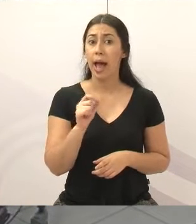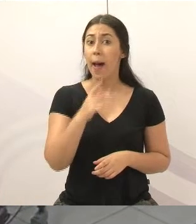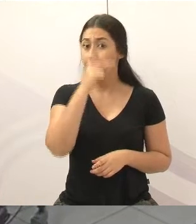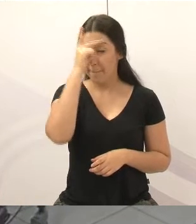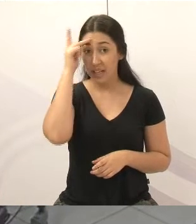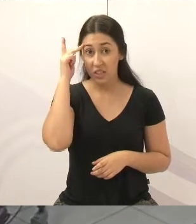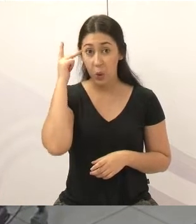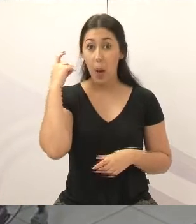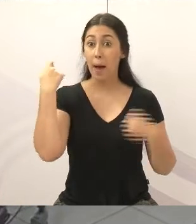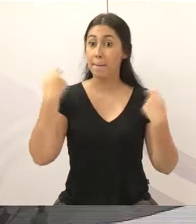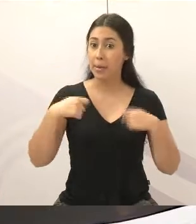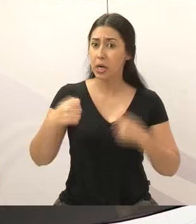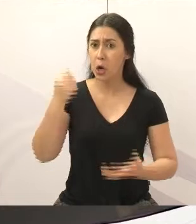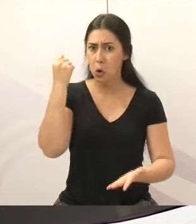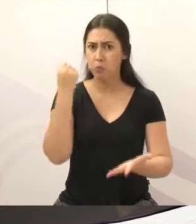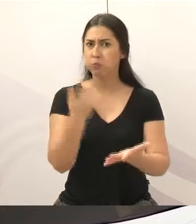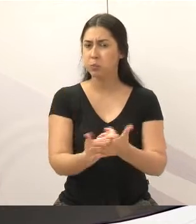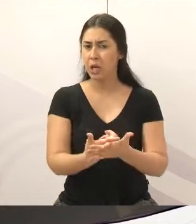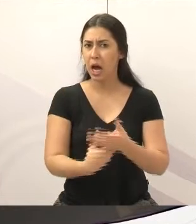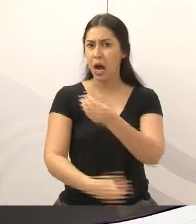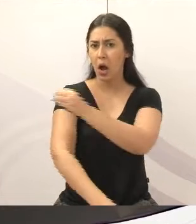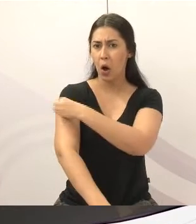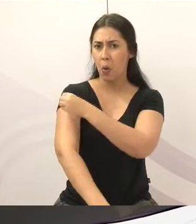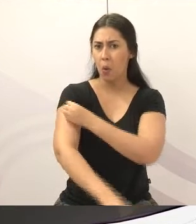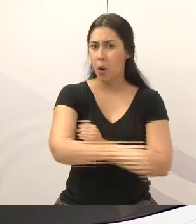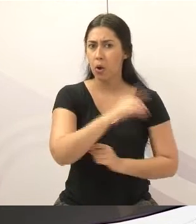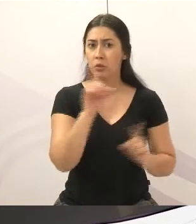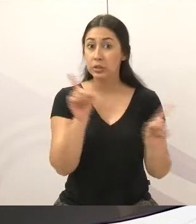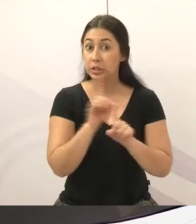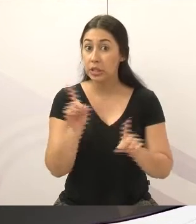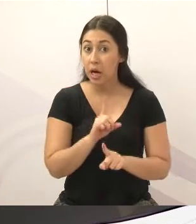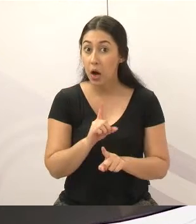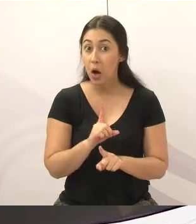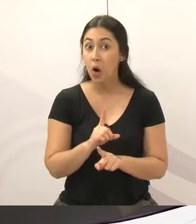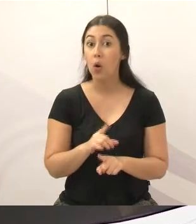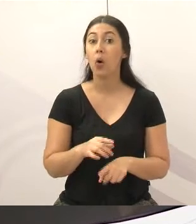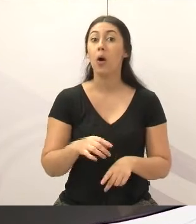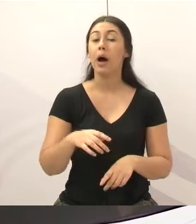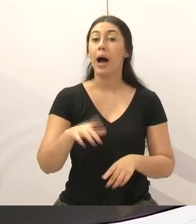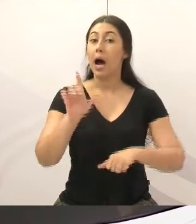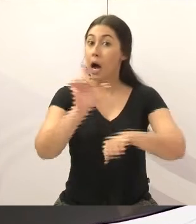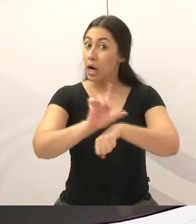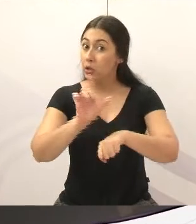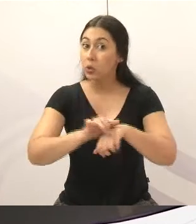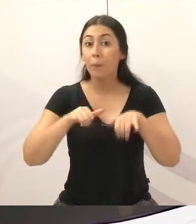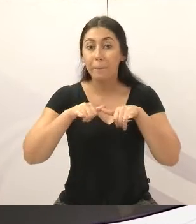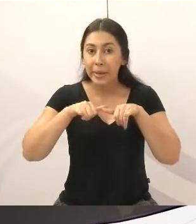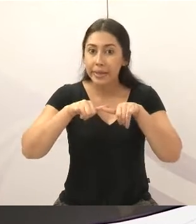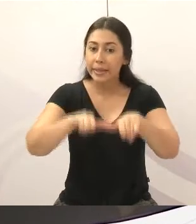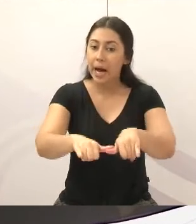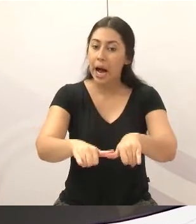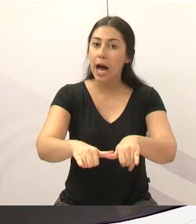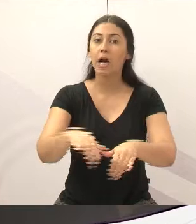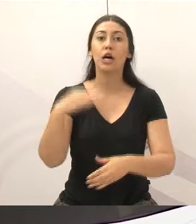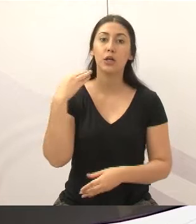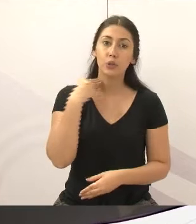comprar o álcool gel. Quem tem que fornecer são os bancos, são as grandes redes de supermercado, o comércio em